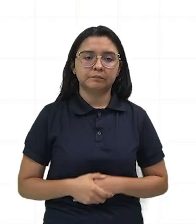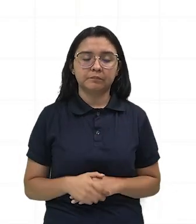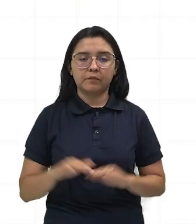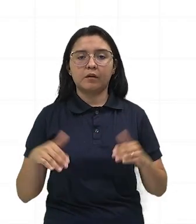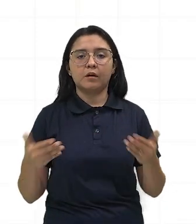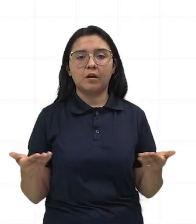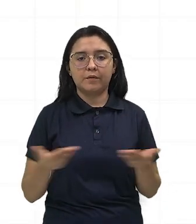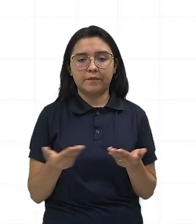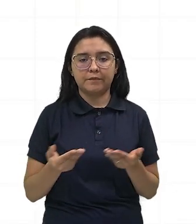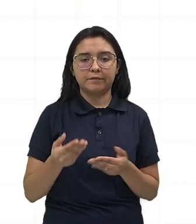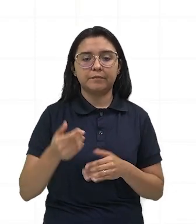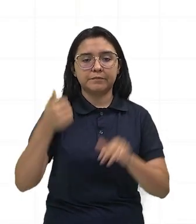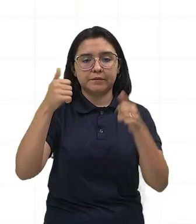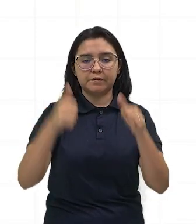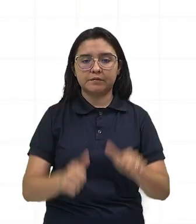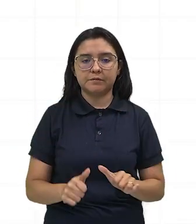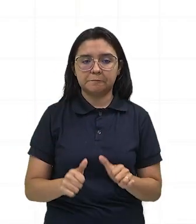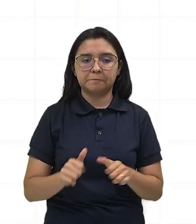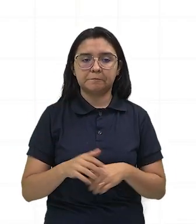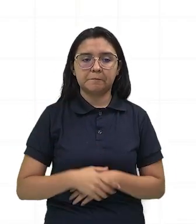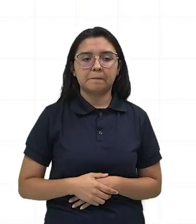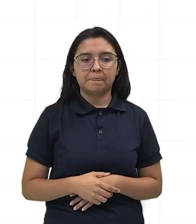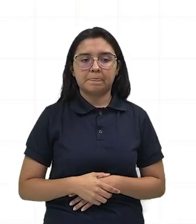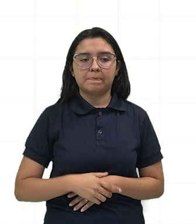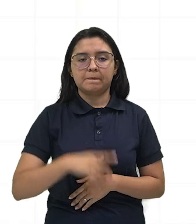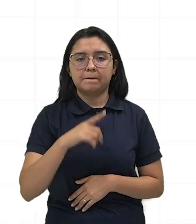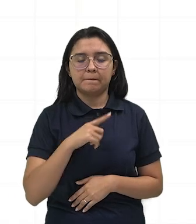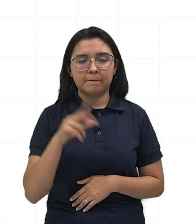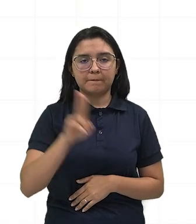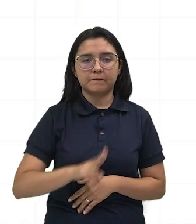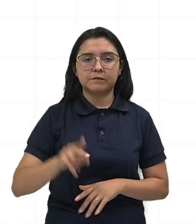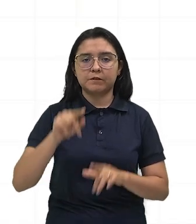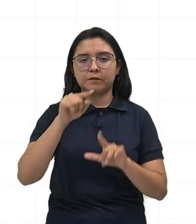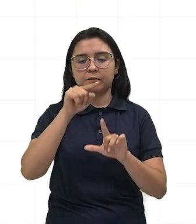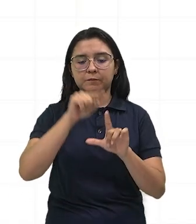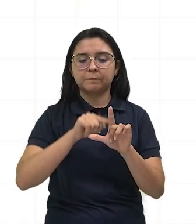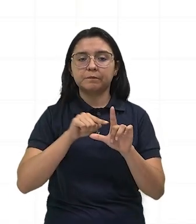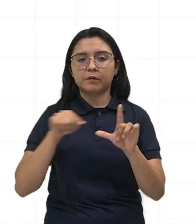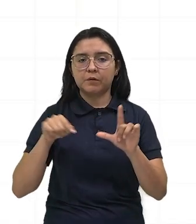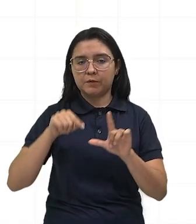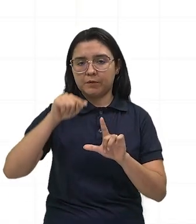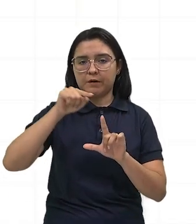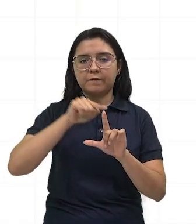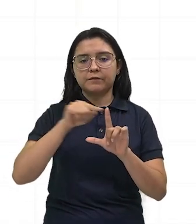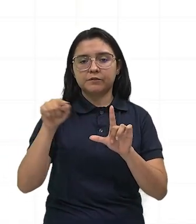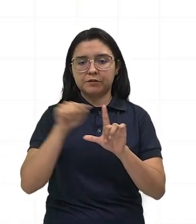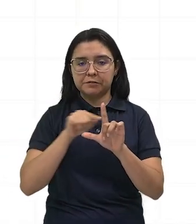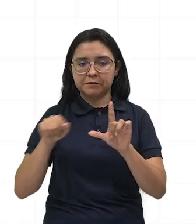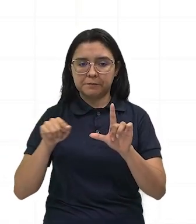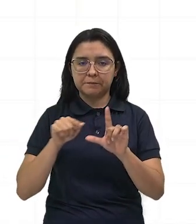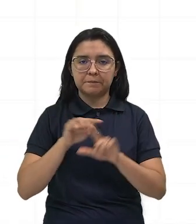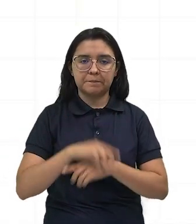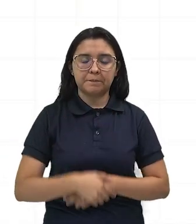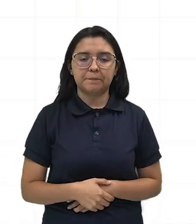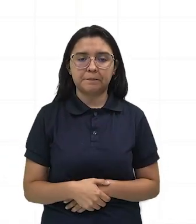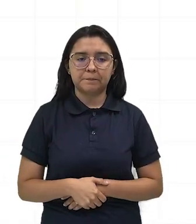analisar em gráfico de linhas.